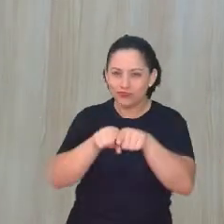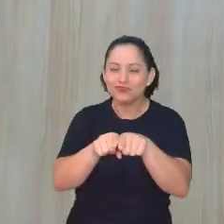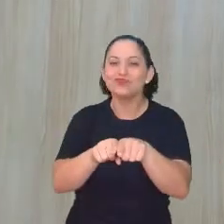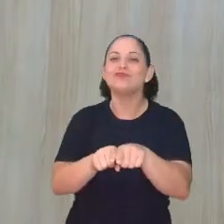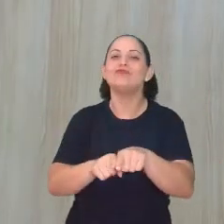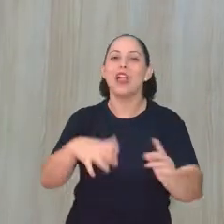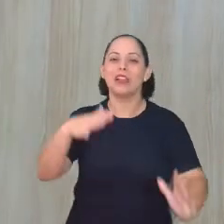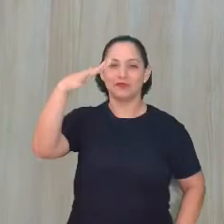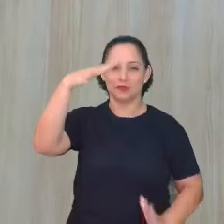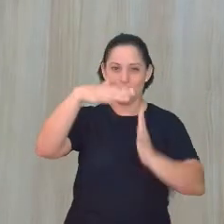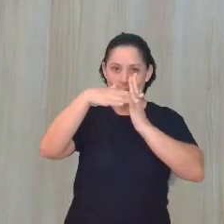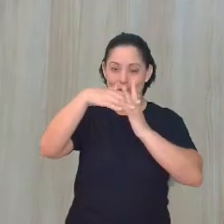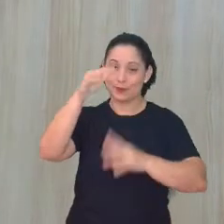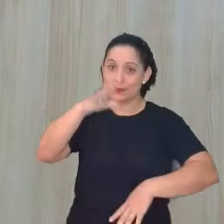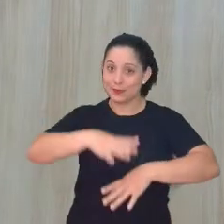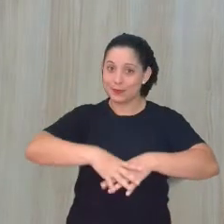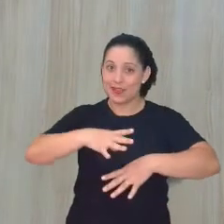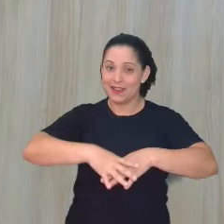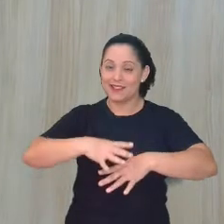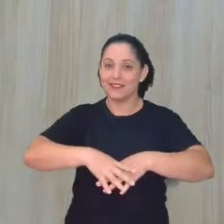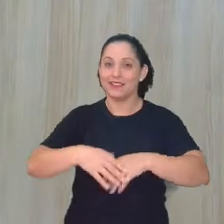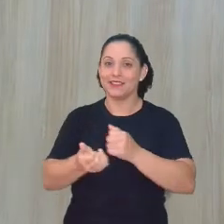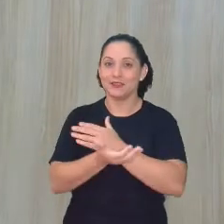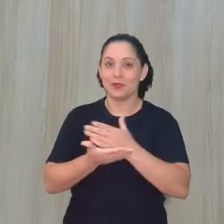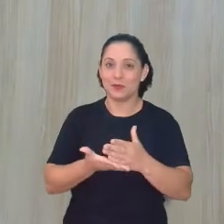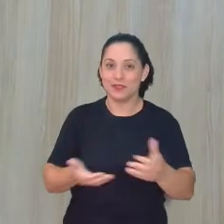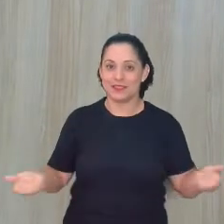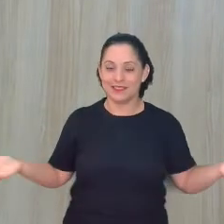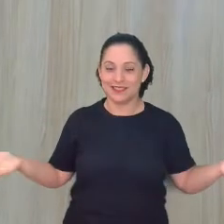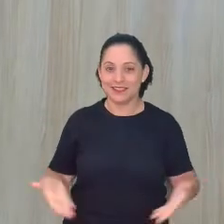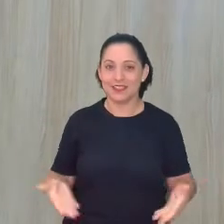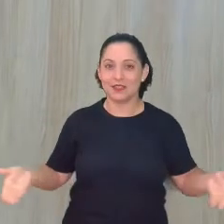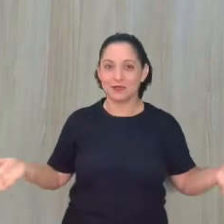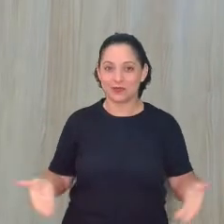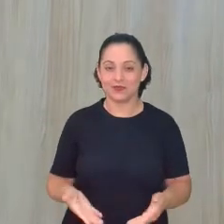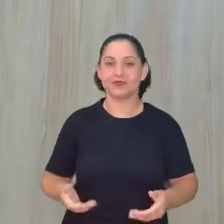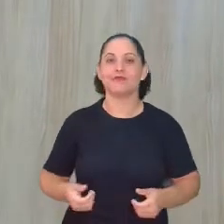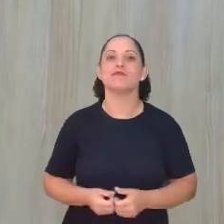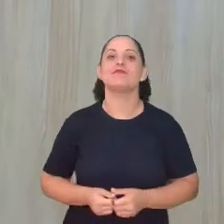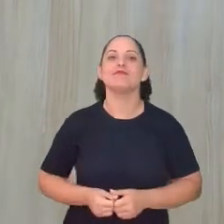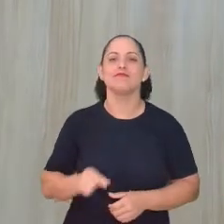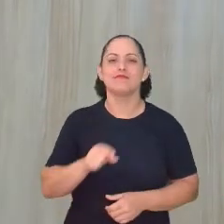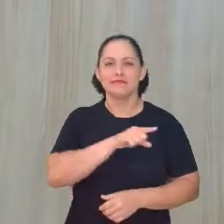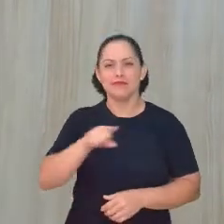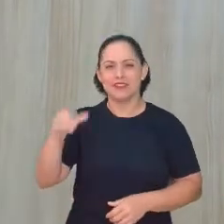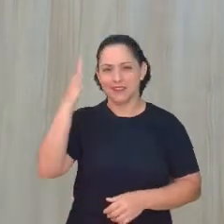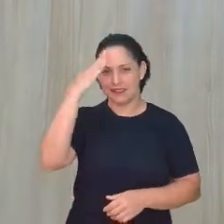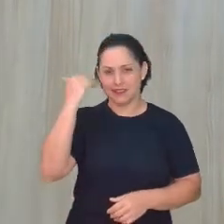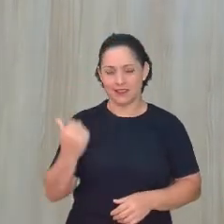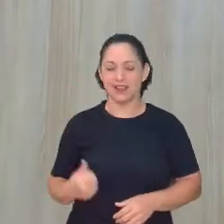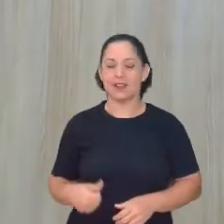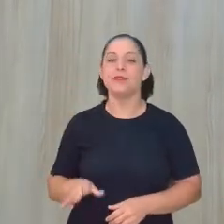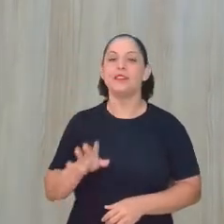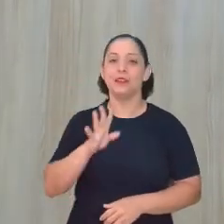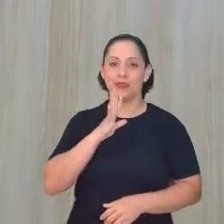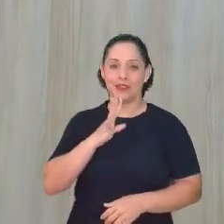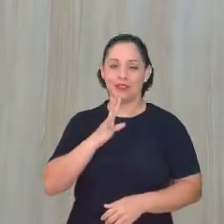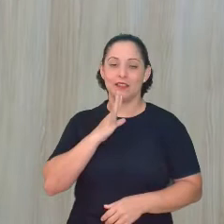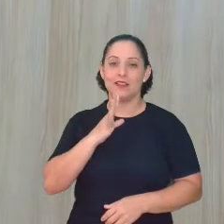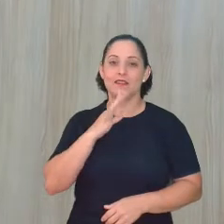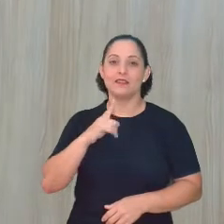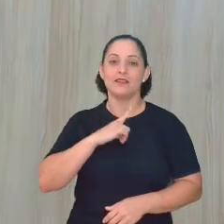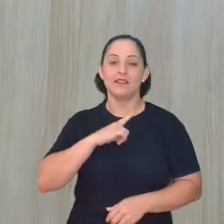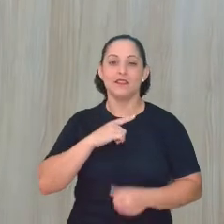top de verdade, para a gente dar início aí à nossa aula de hoje, certinho? Como você sabe, o nosso sistema de aula é um sistema de